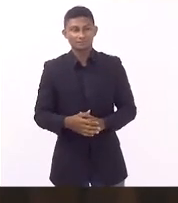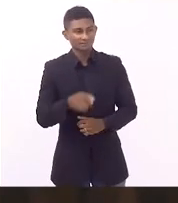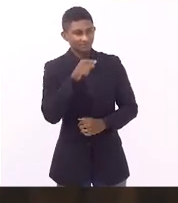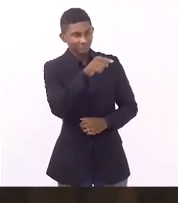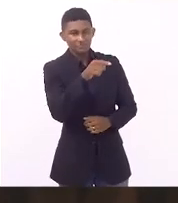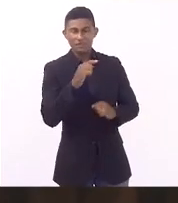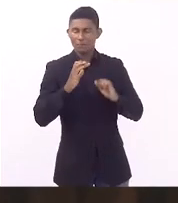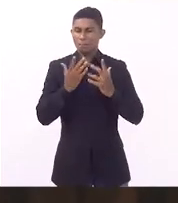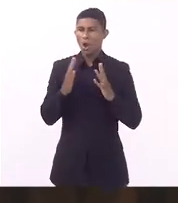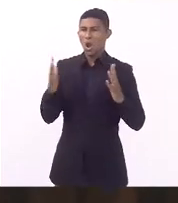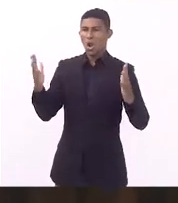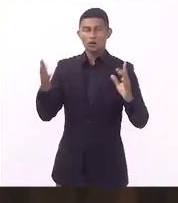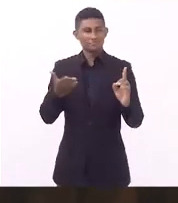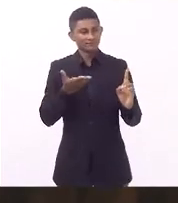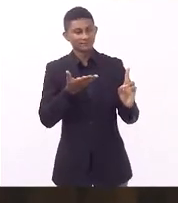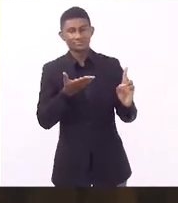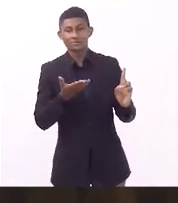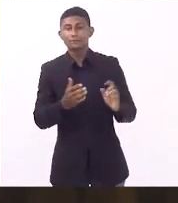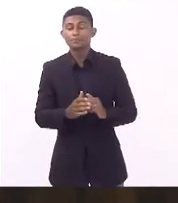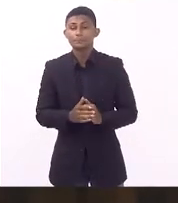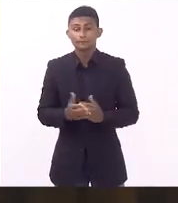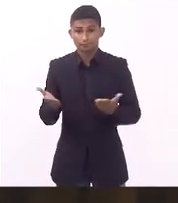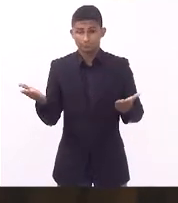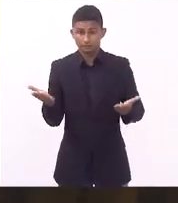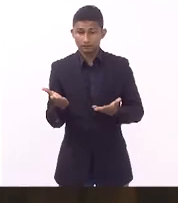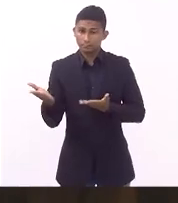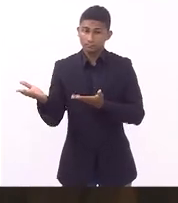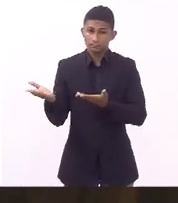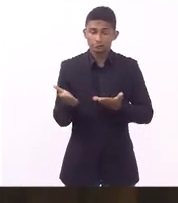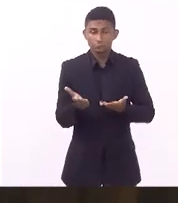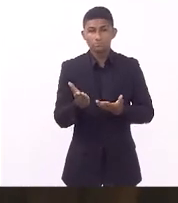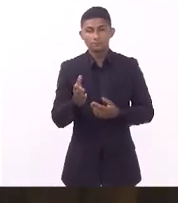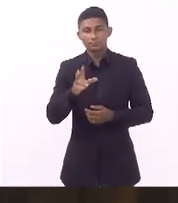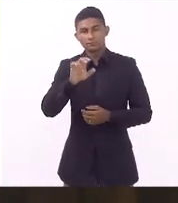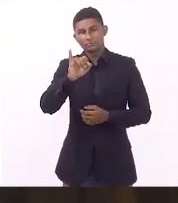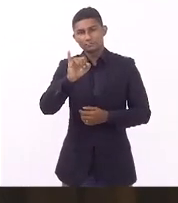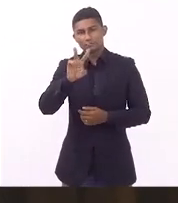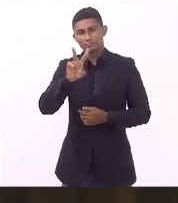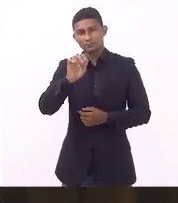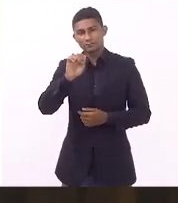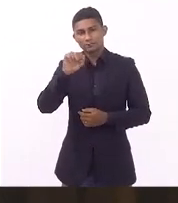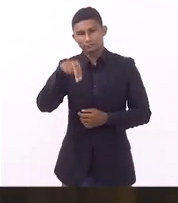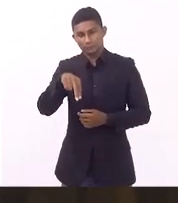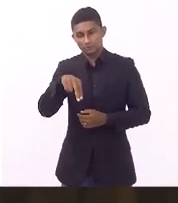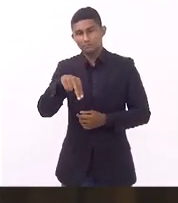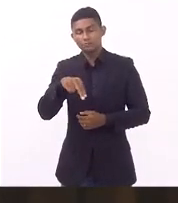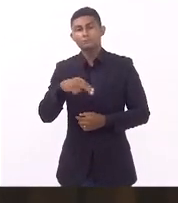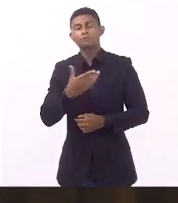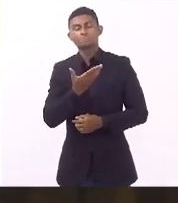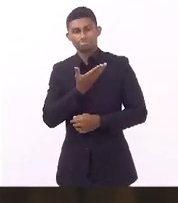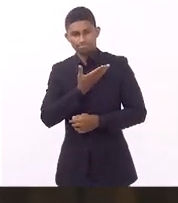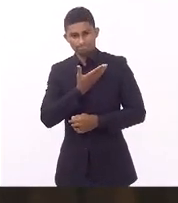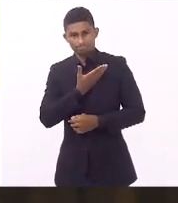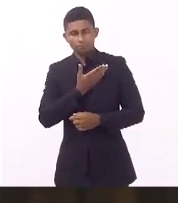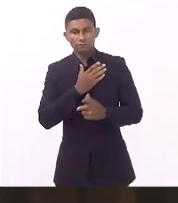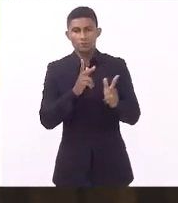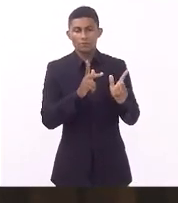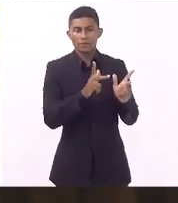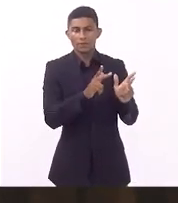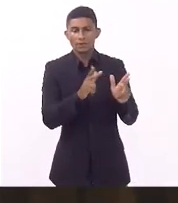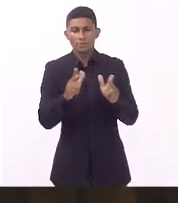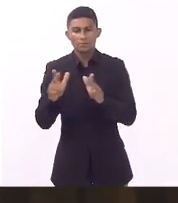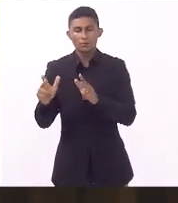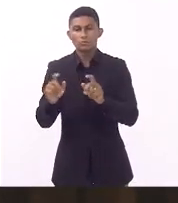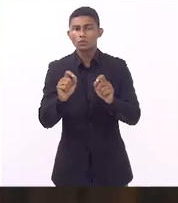brilhante. Estamos aí. Eu passo imediatamente ao Ivan Ascioli, companheiro, editor do Negros